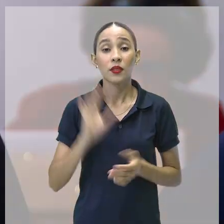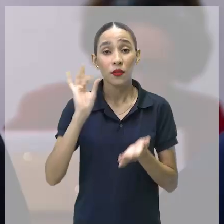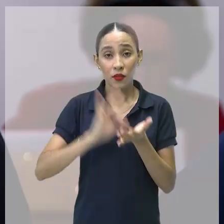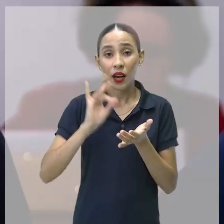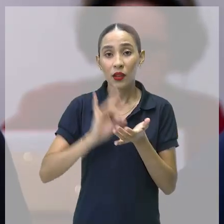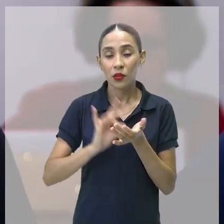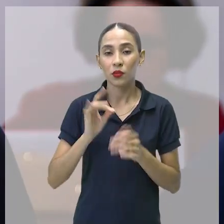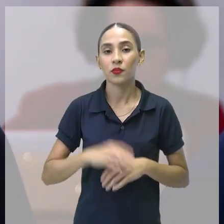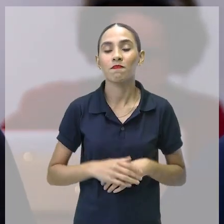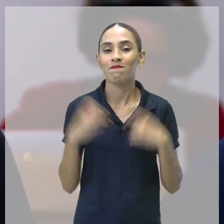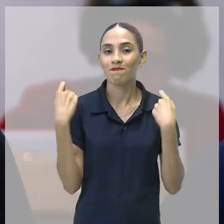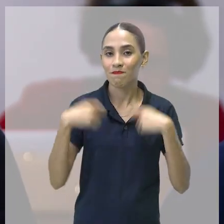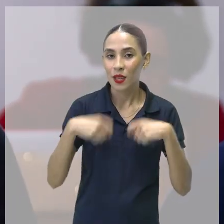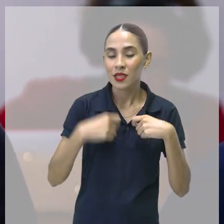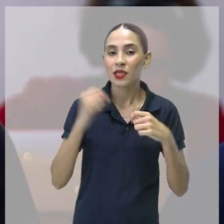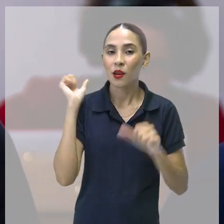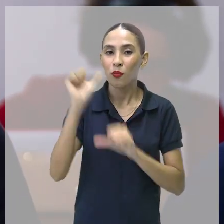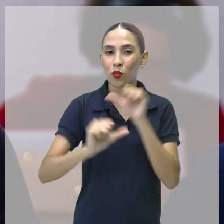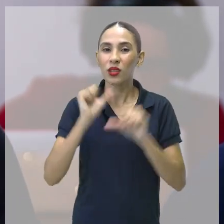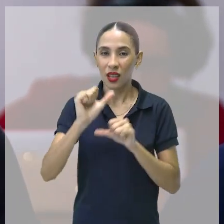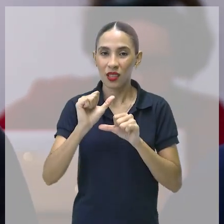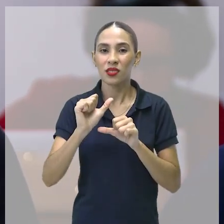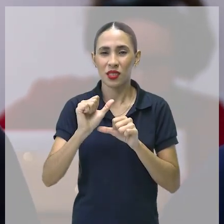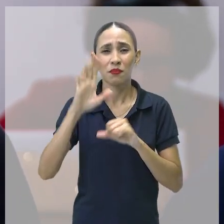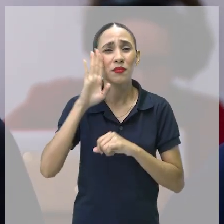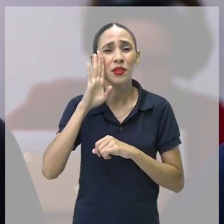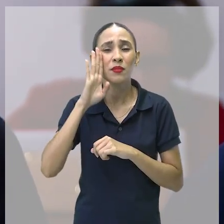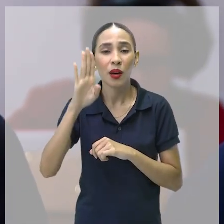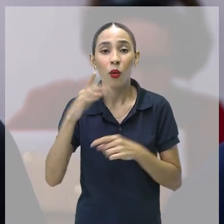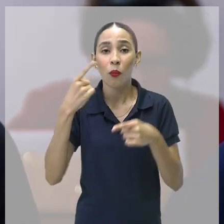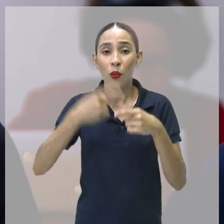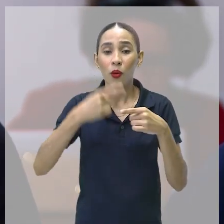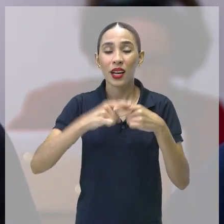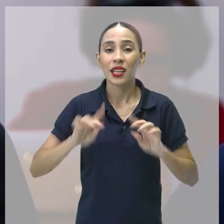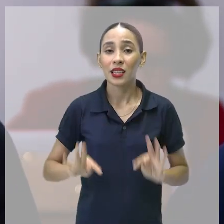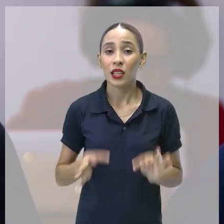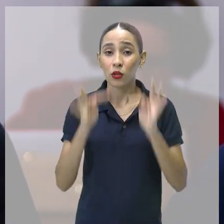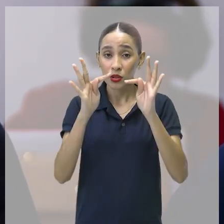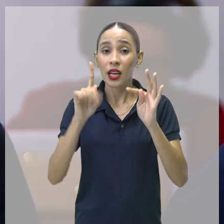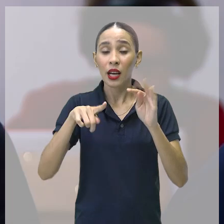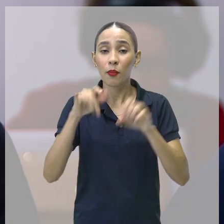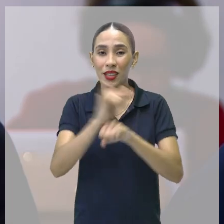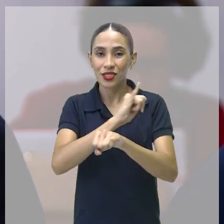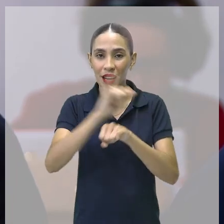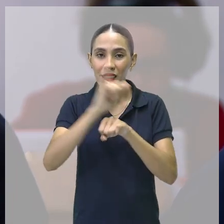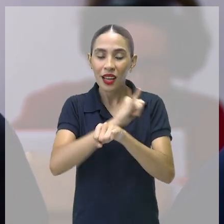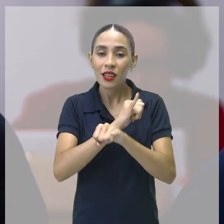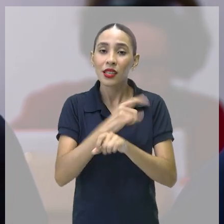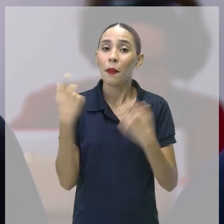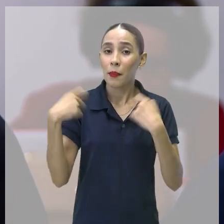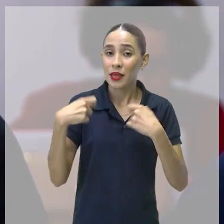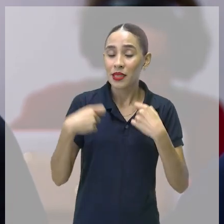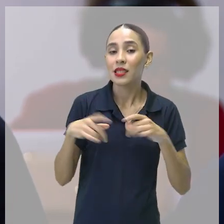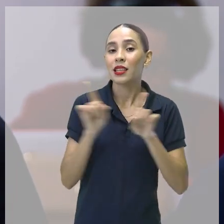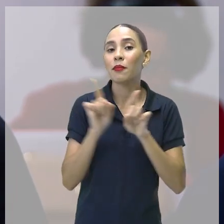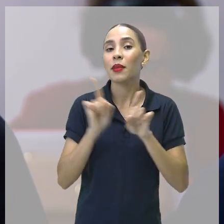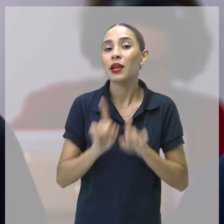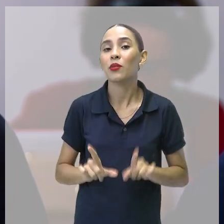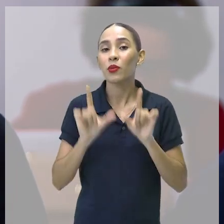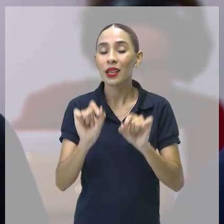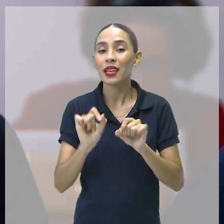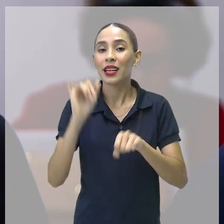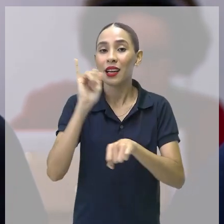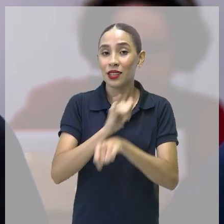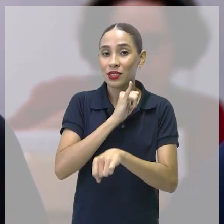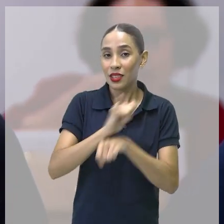Com certeza é necessária uma mudança de hábitos, pois a tecnologia ela é uma ferramenta e é necessário então